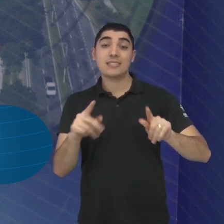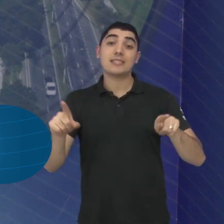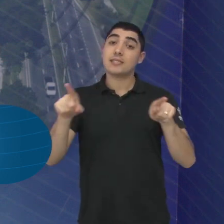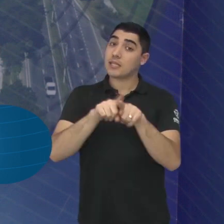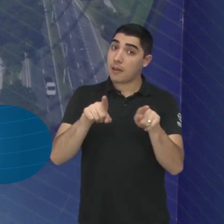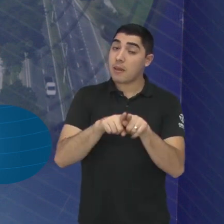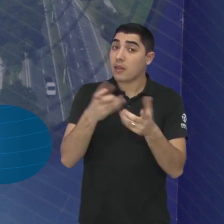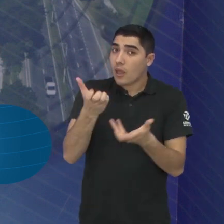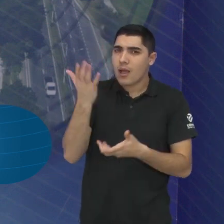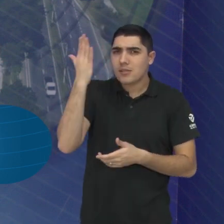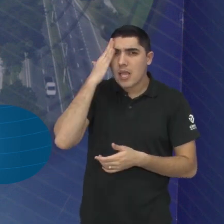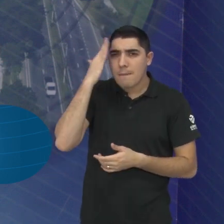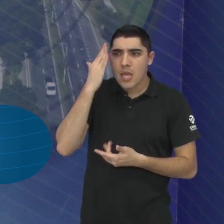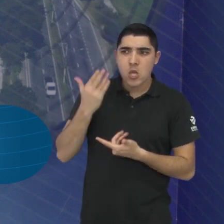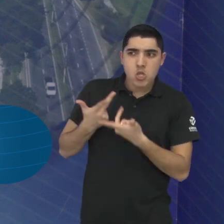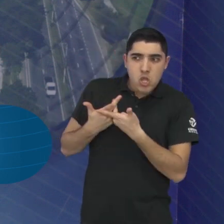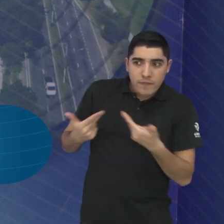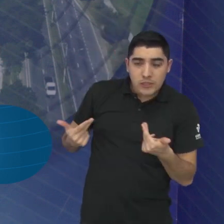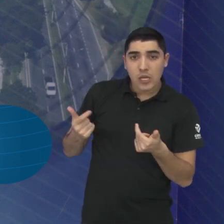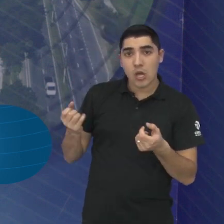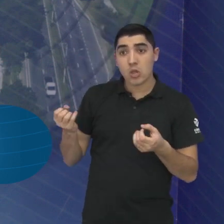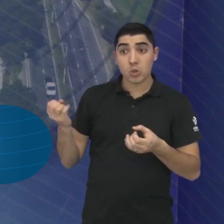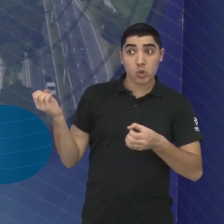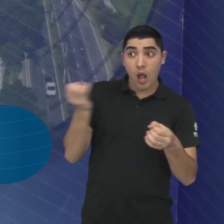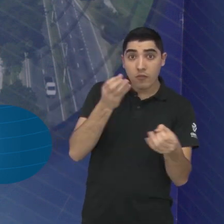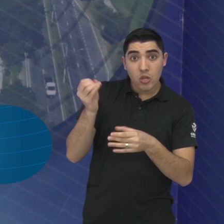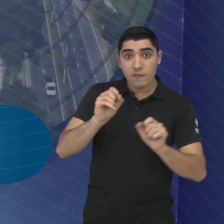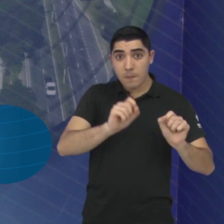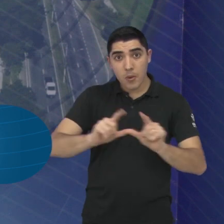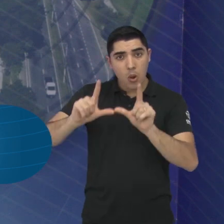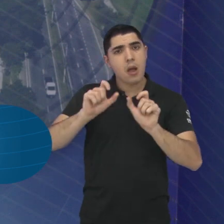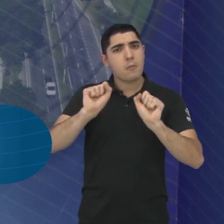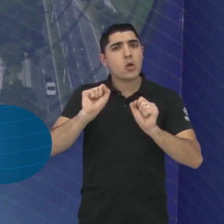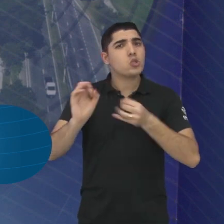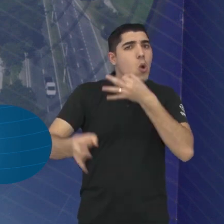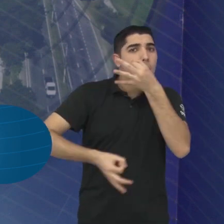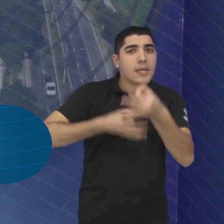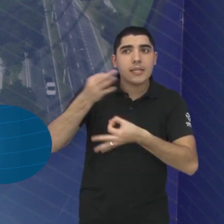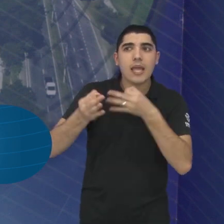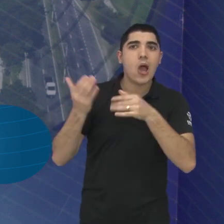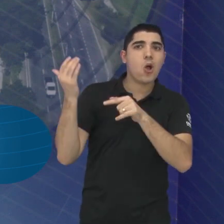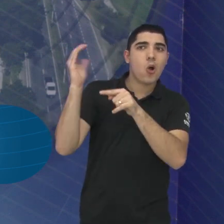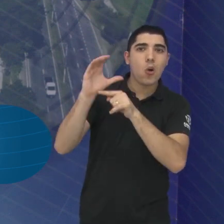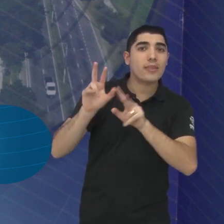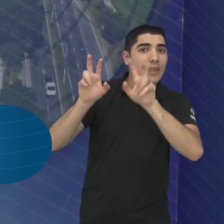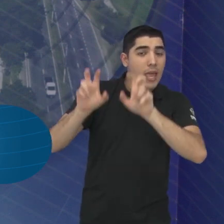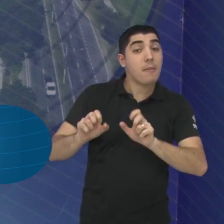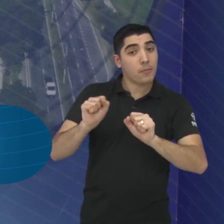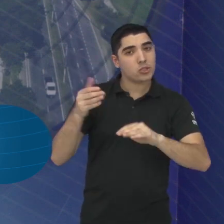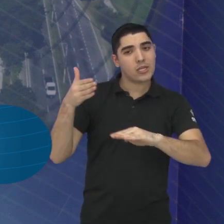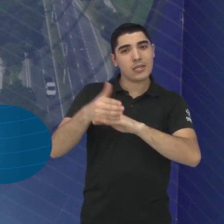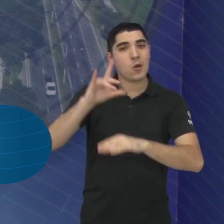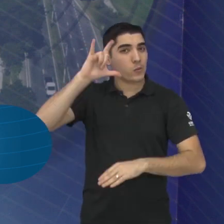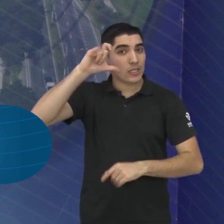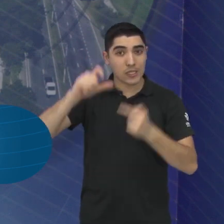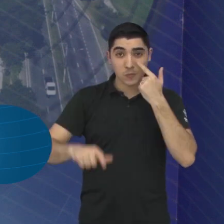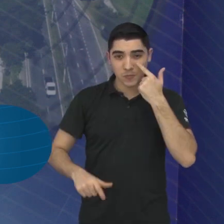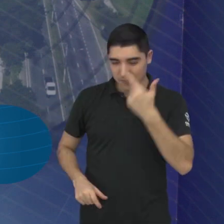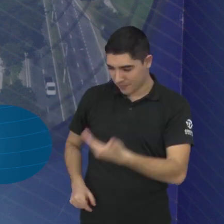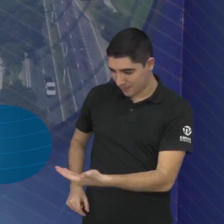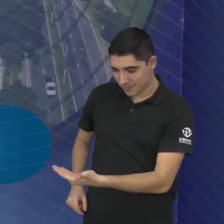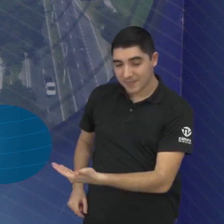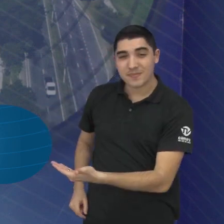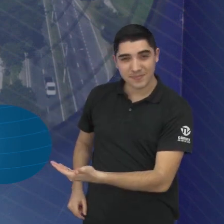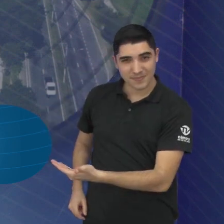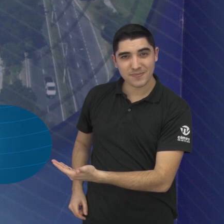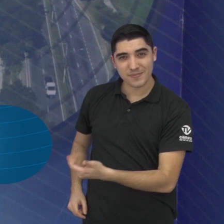12.3 e se quiser também saber as novidades, estreias dos programas, dar alguma sugestão de pauta, pode acessar o nosso Instagram, que é